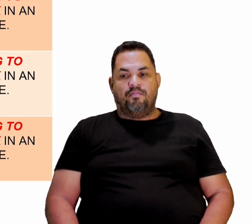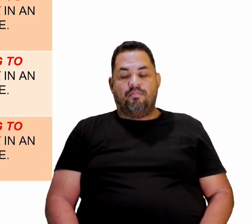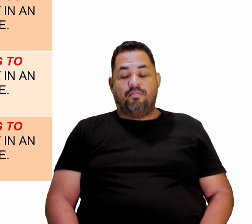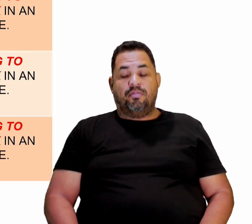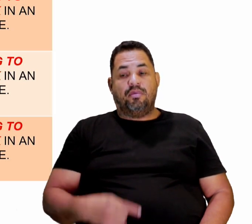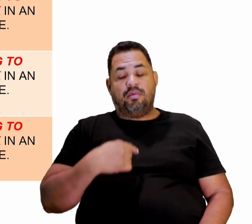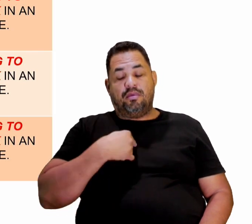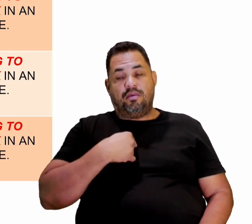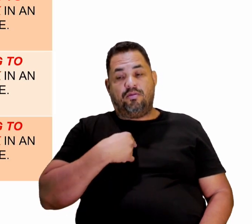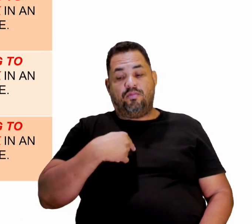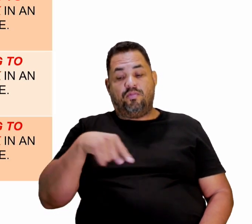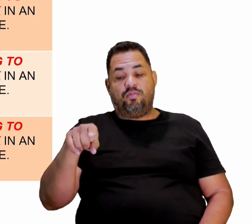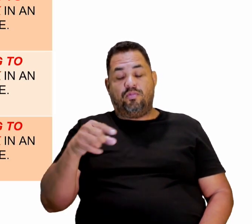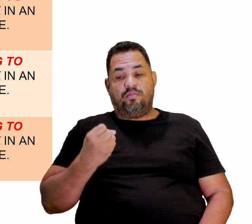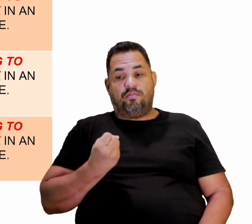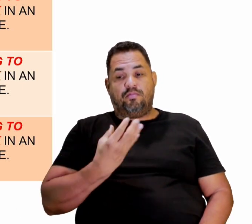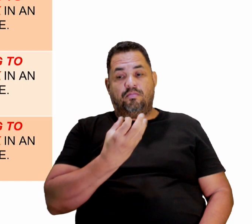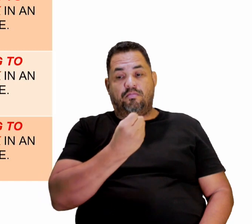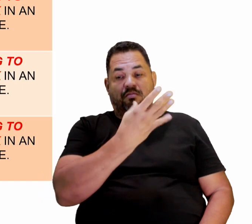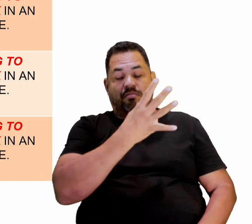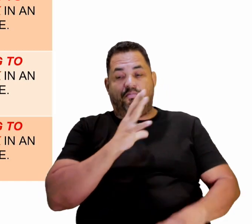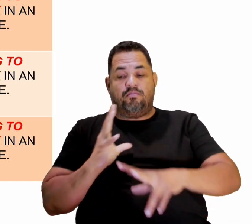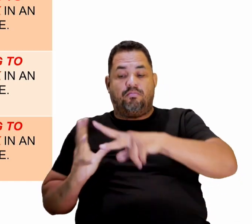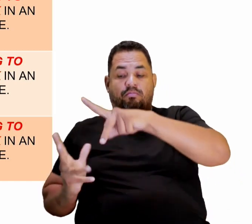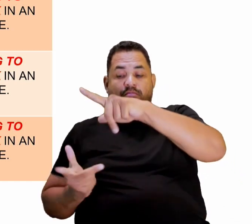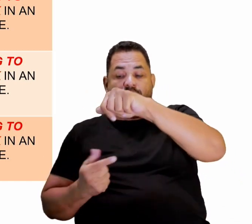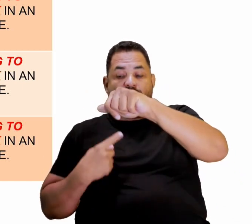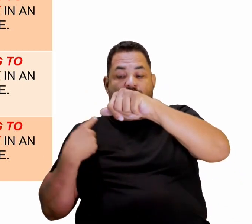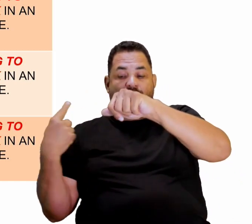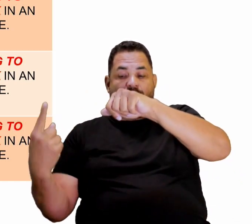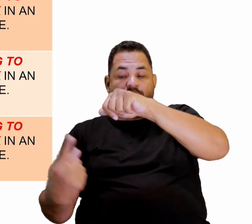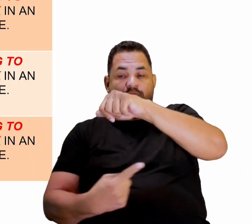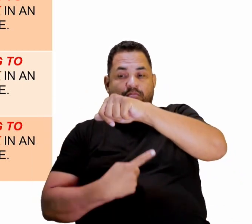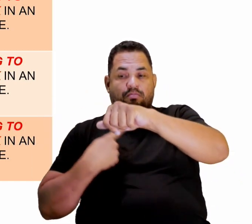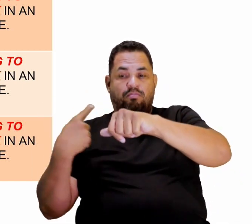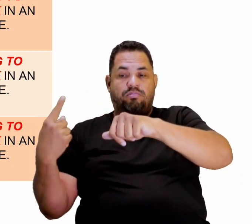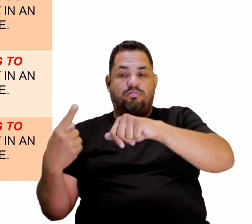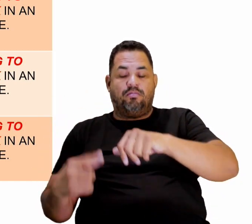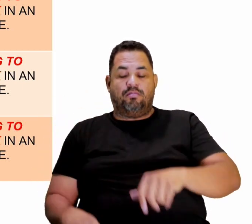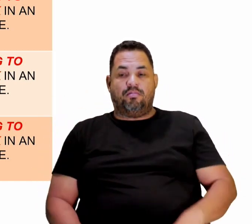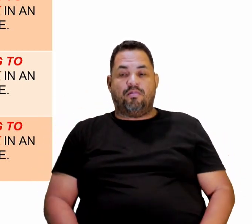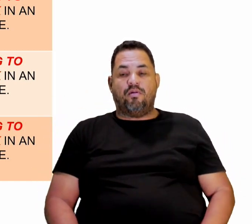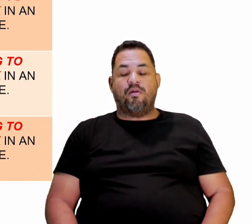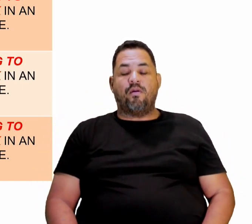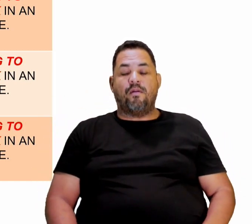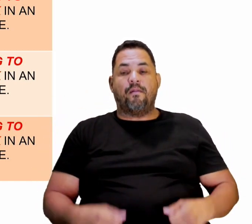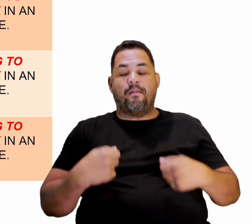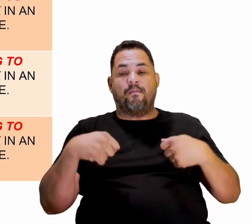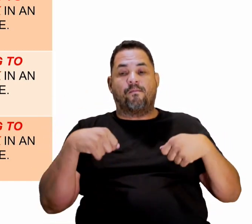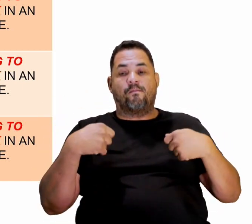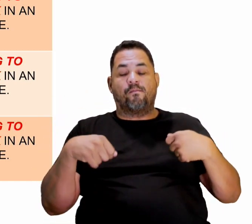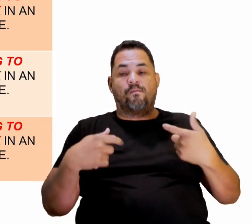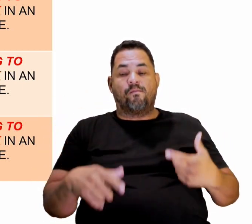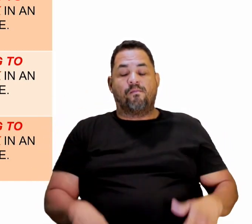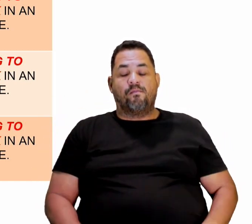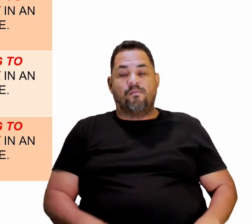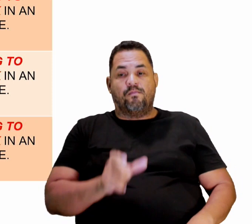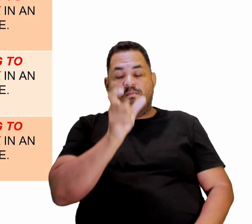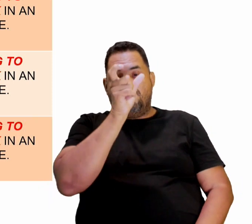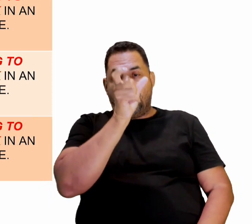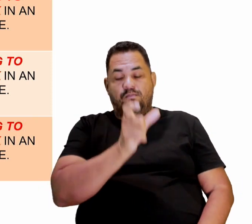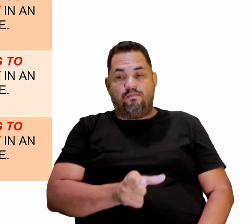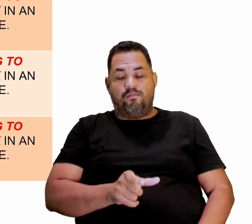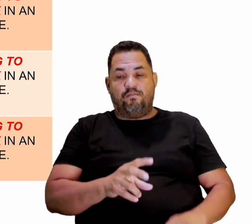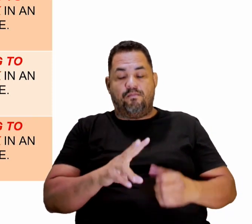eu vou viajar no mundo ano que vem então você precisa do seu sujeito